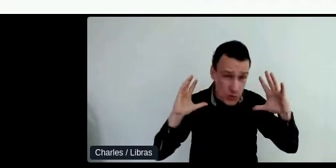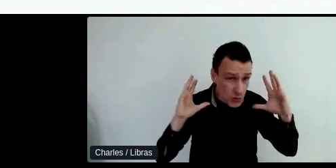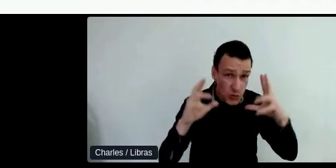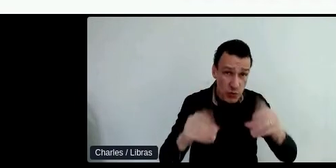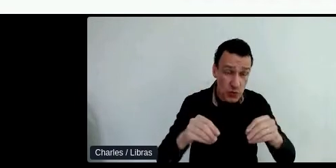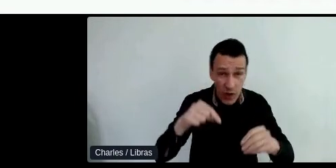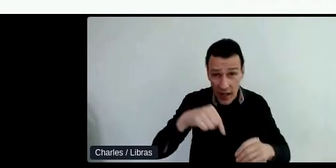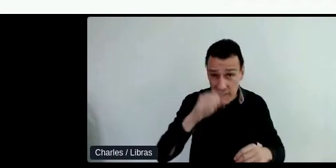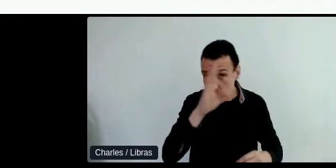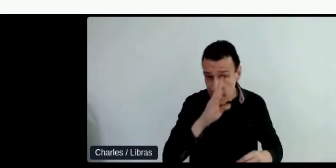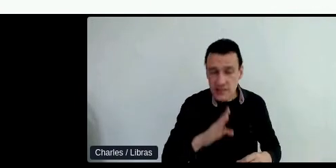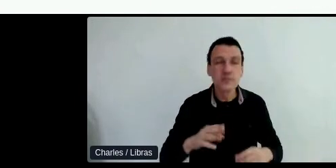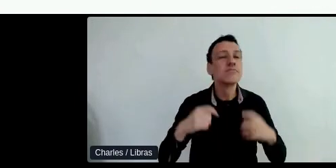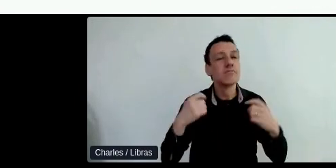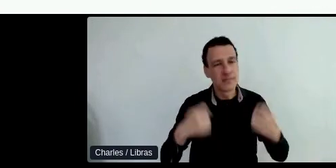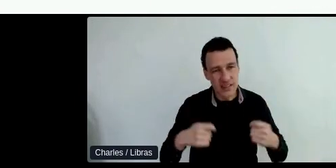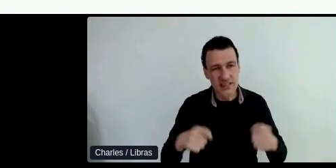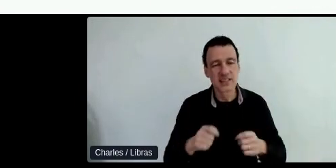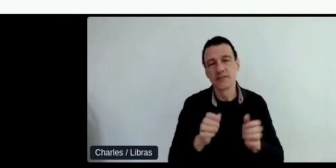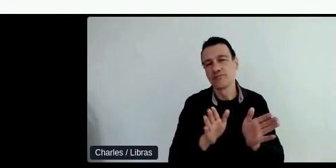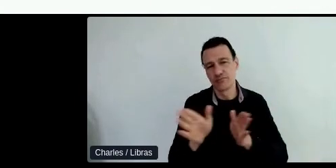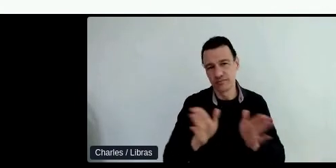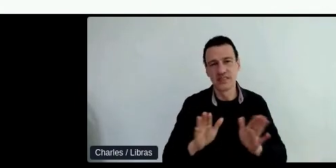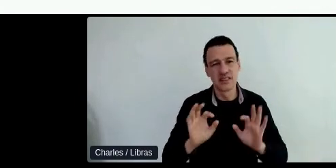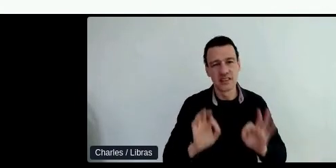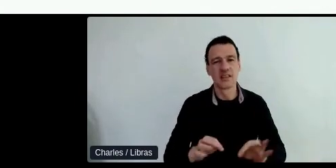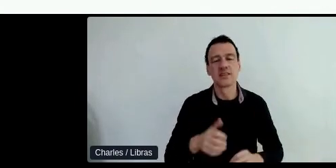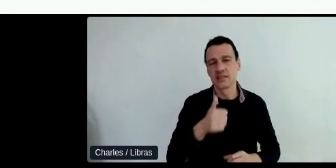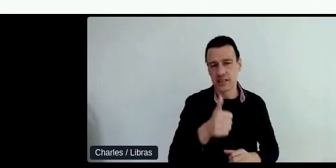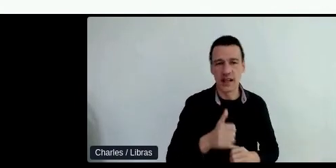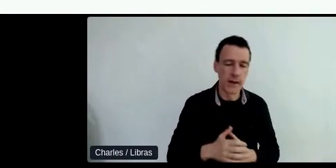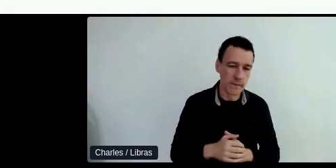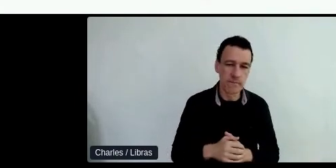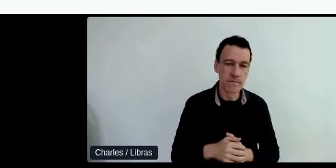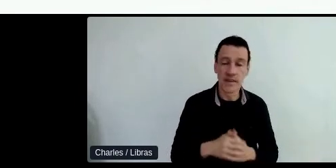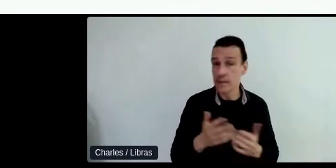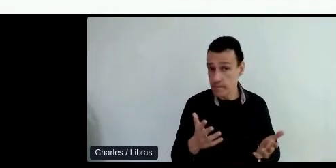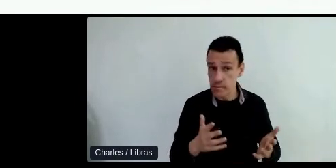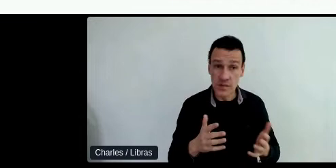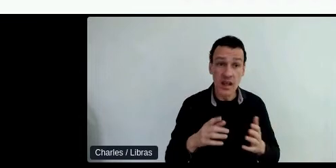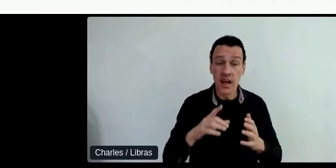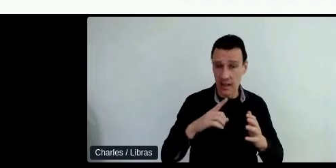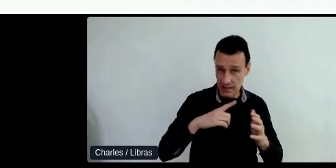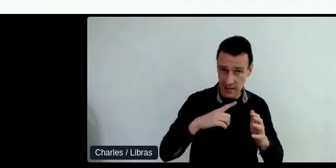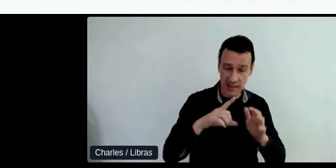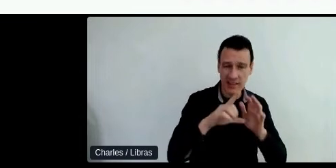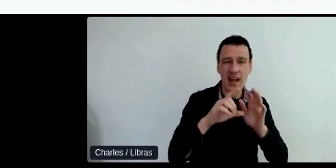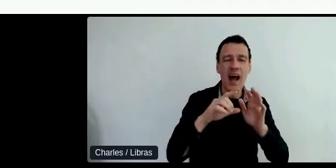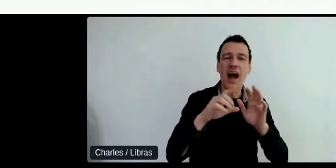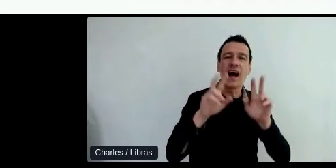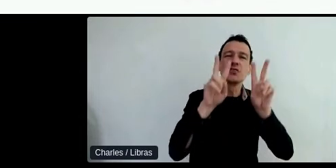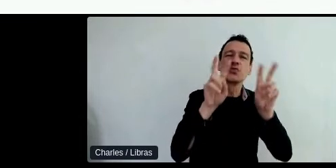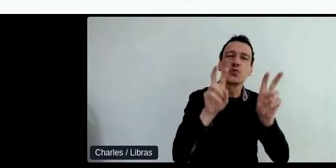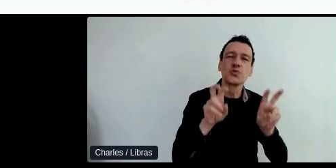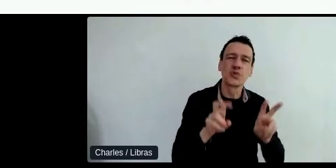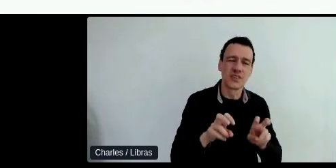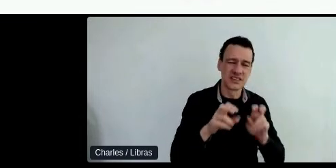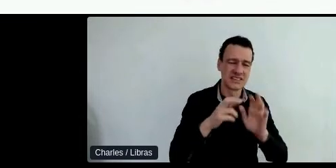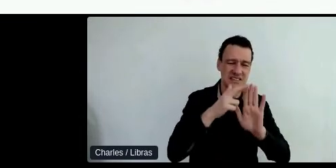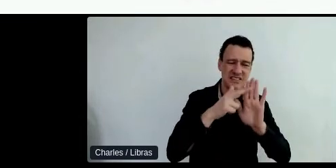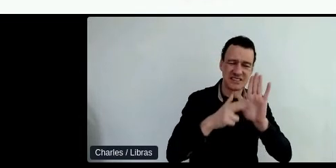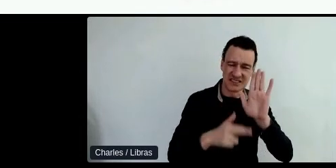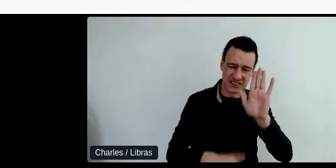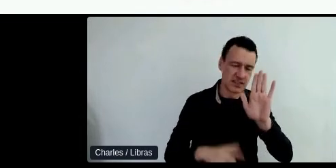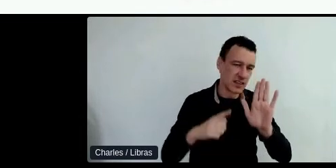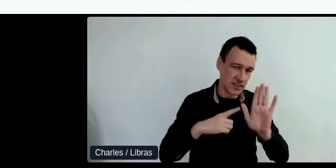brasileiro, né? Então, ela trata de diversos assuntos E, num primeiro momento, quem vai fazer